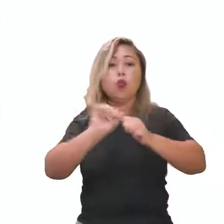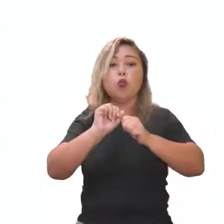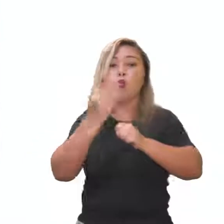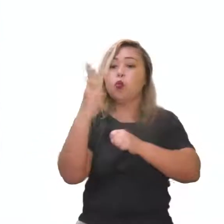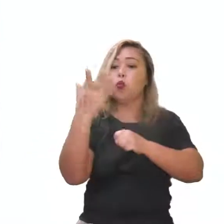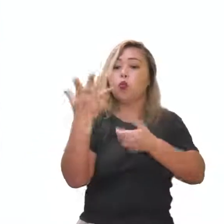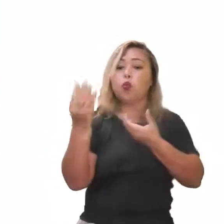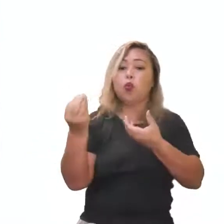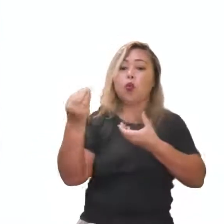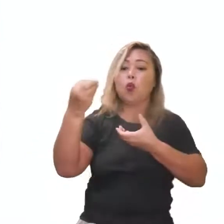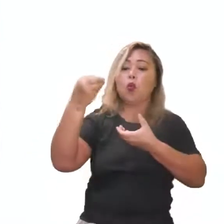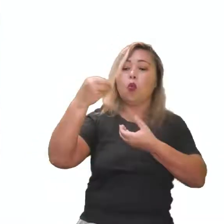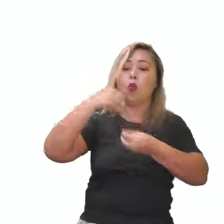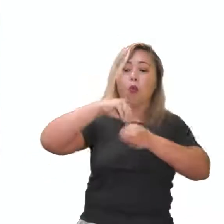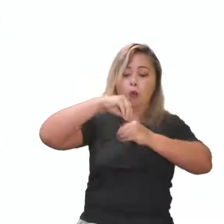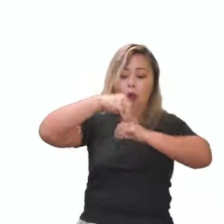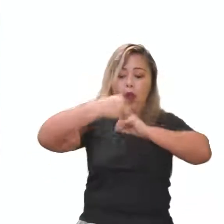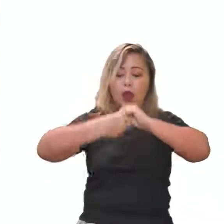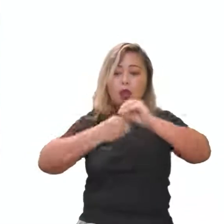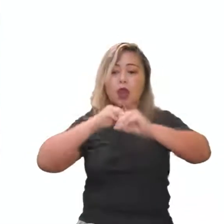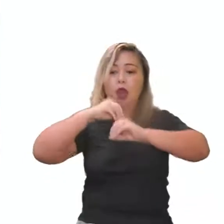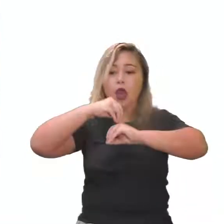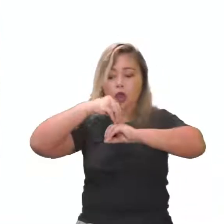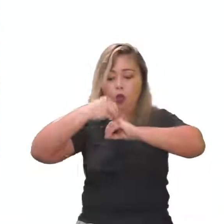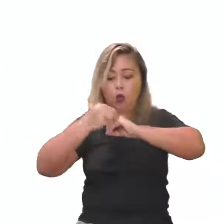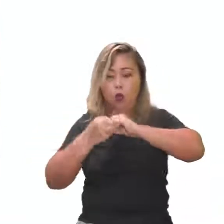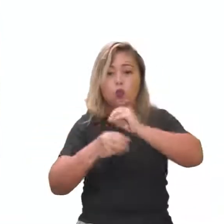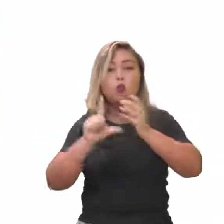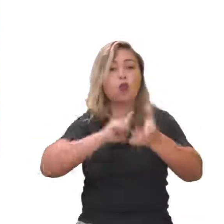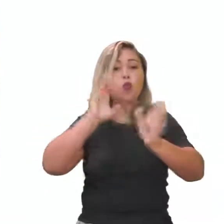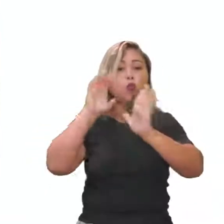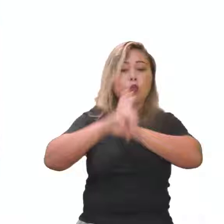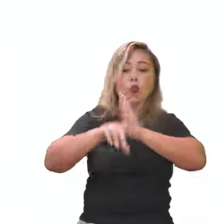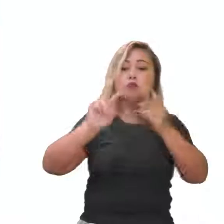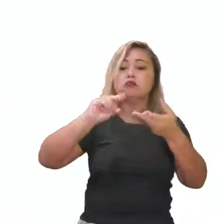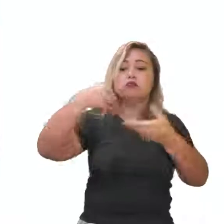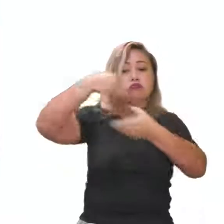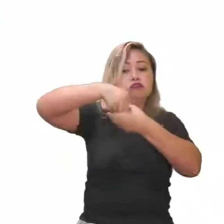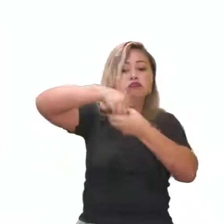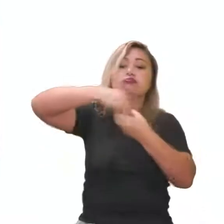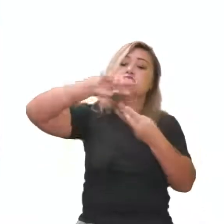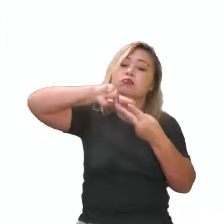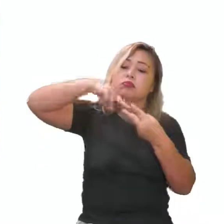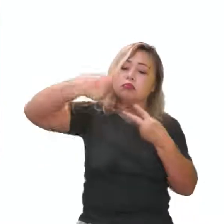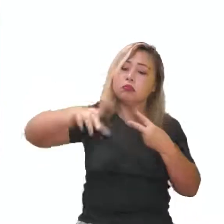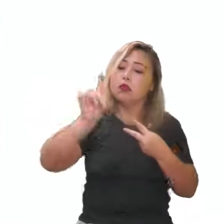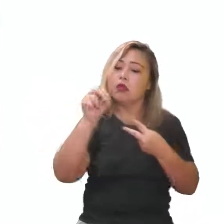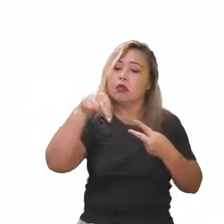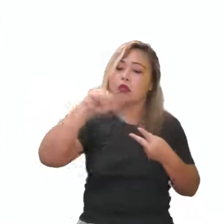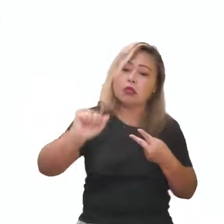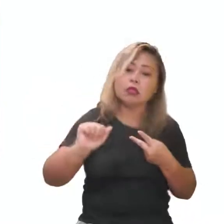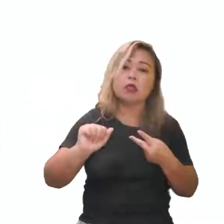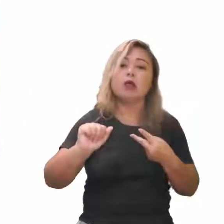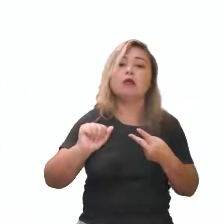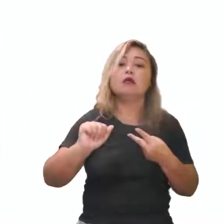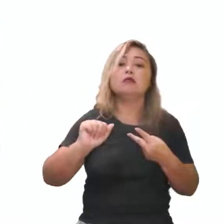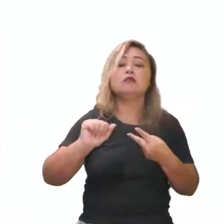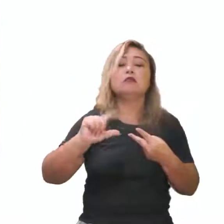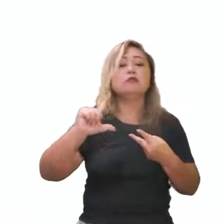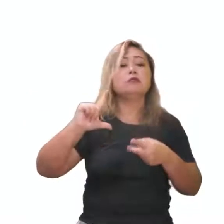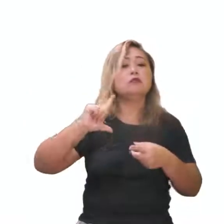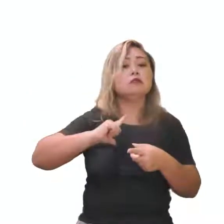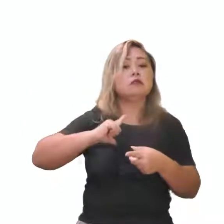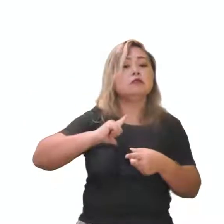A biologia molecular, onde você tem o conceito de material genético do DNA.